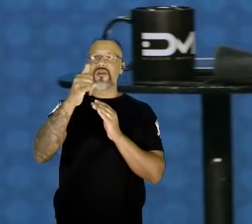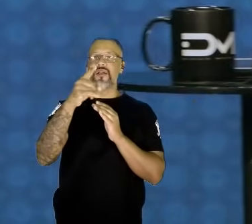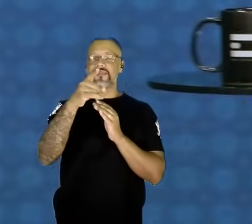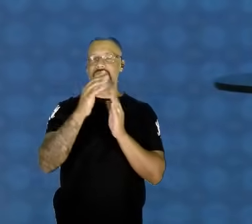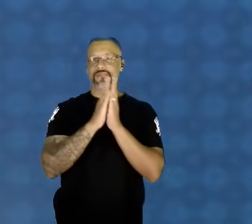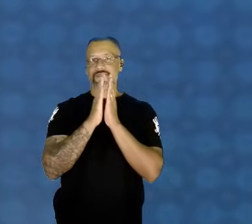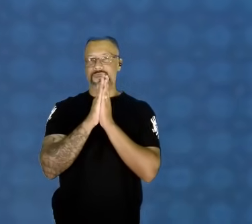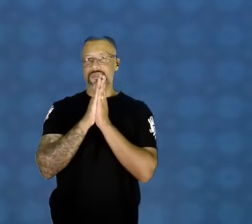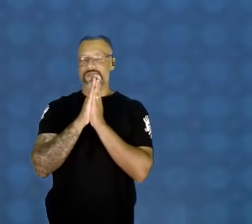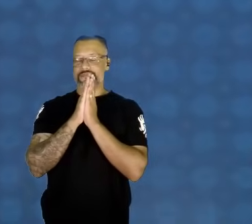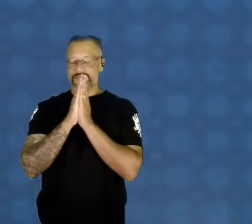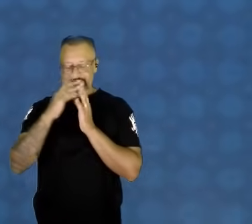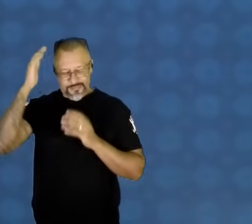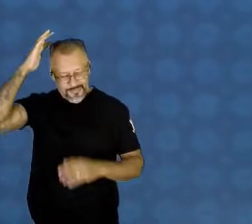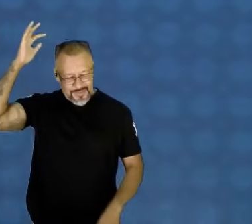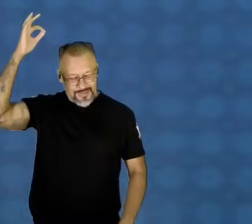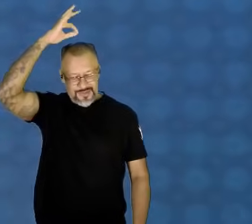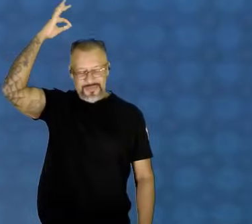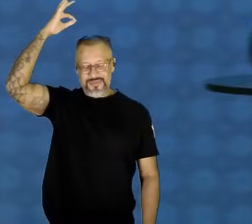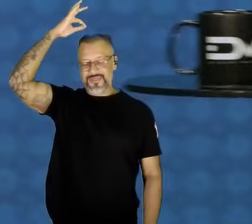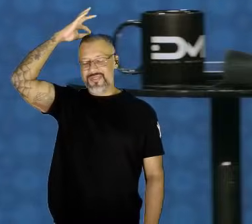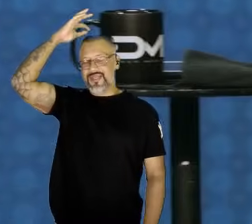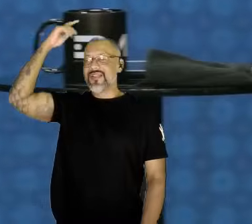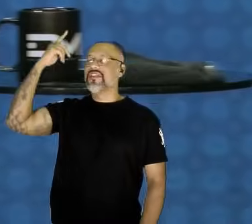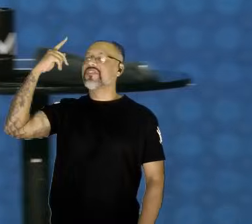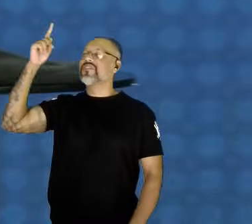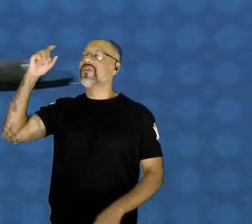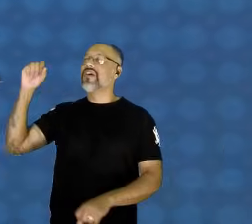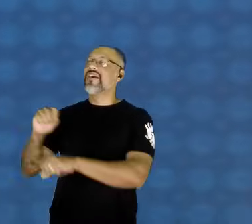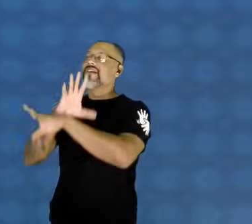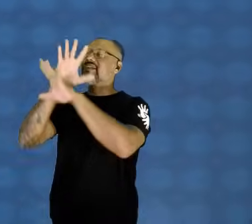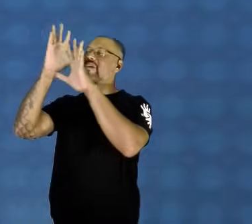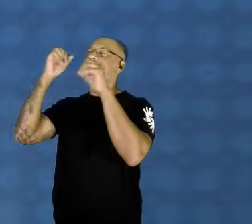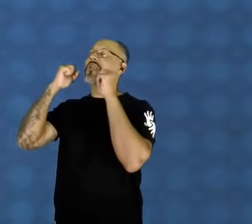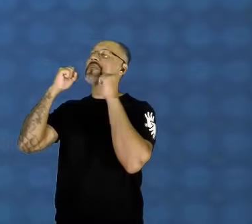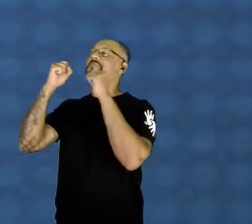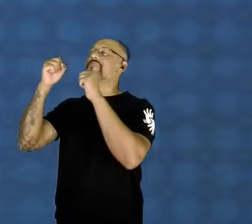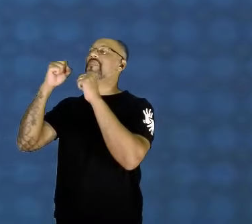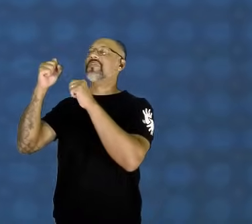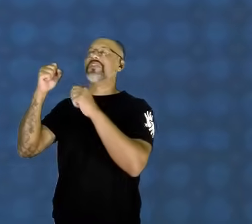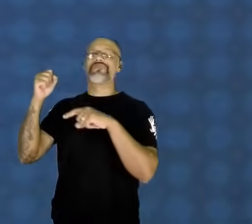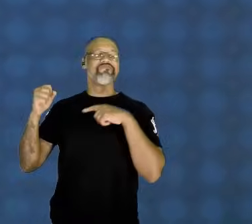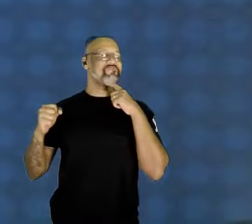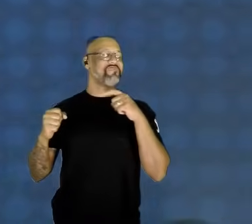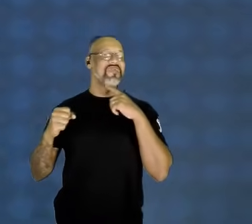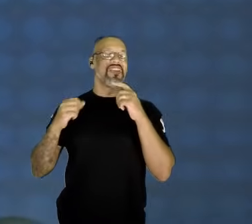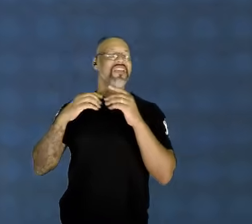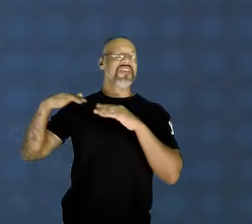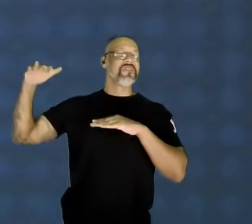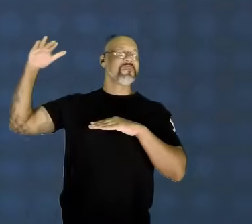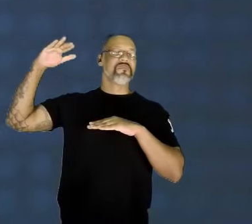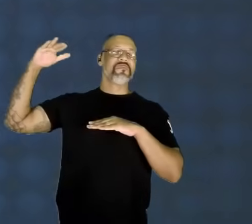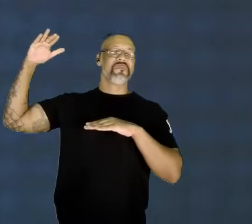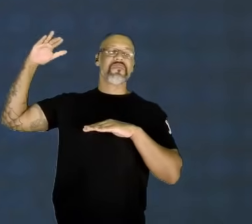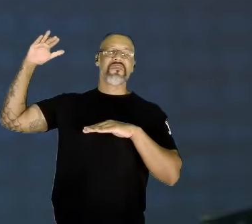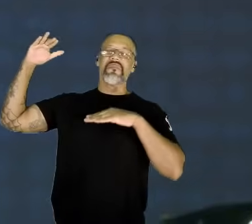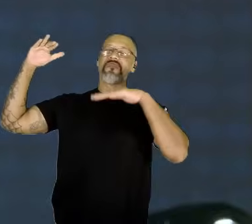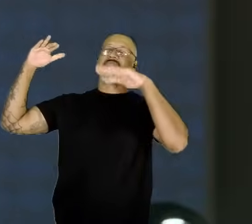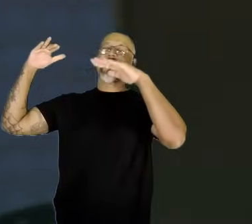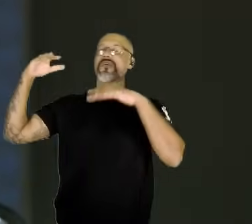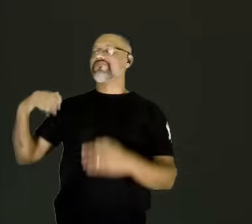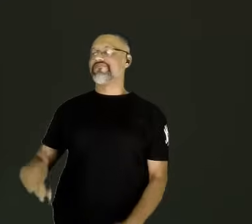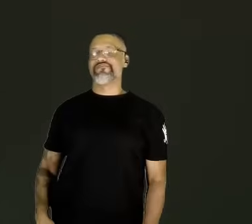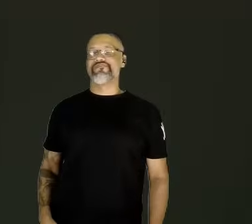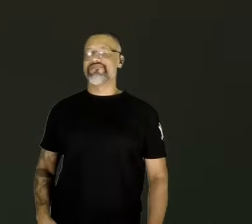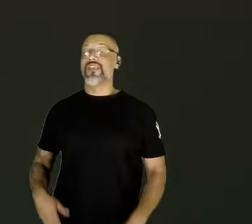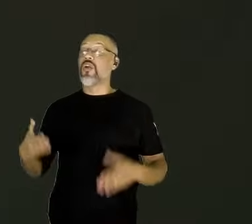tua é a glória, teu é o poder. Não há ninguém maior que o Senhor. Nesta noite, nesta manhã, nós precisamos de ti,